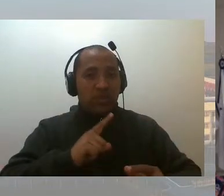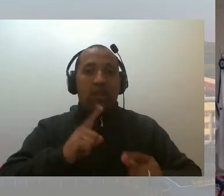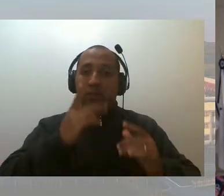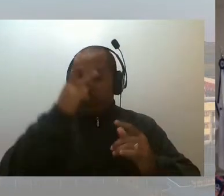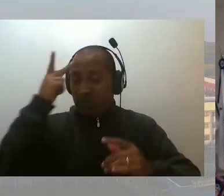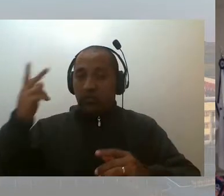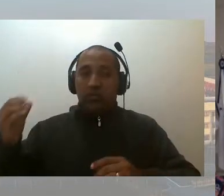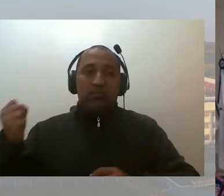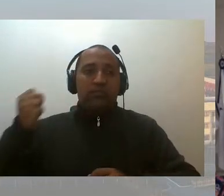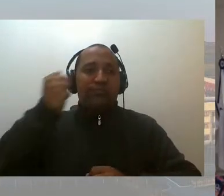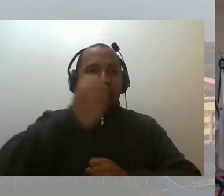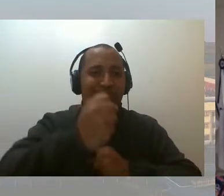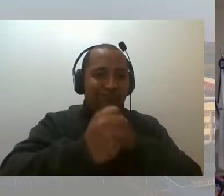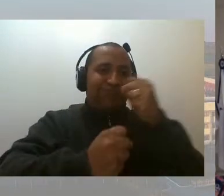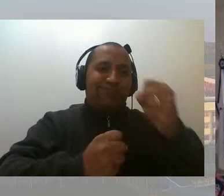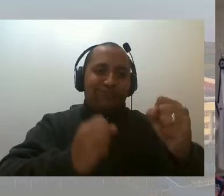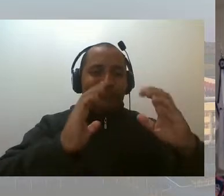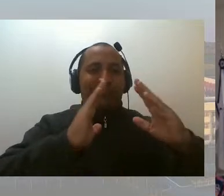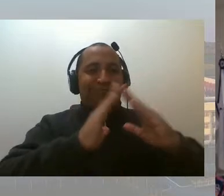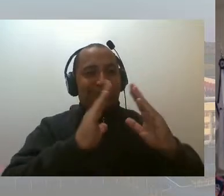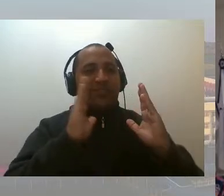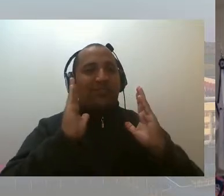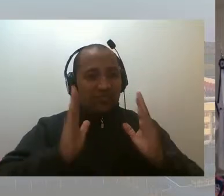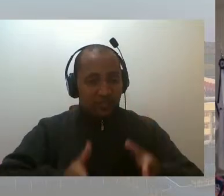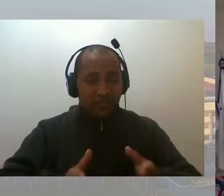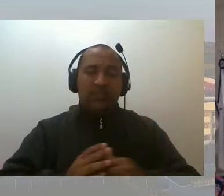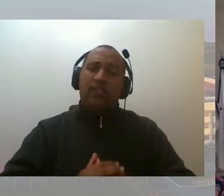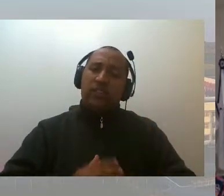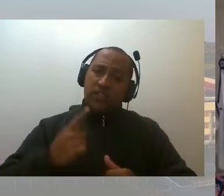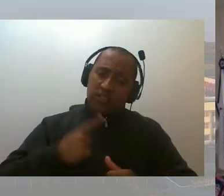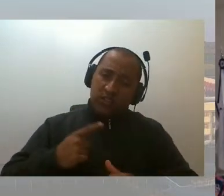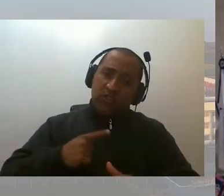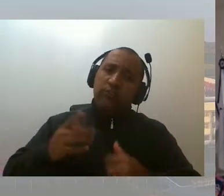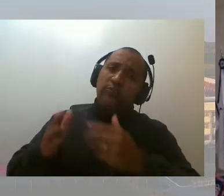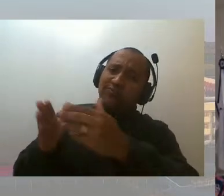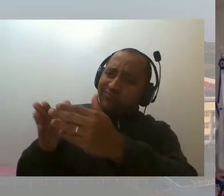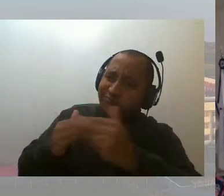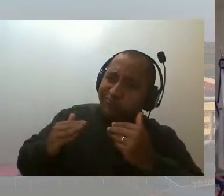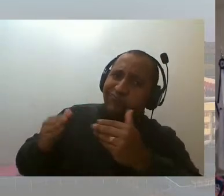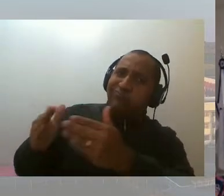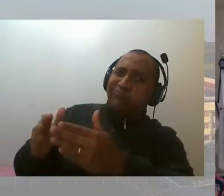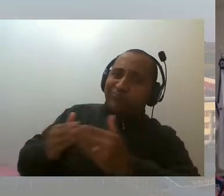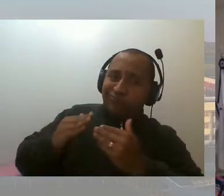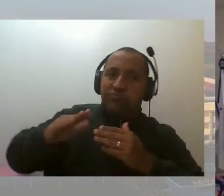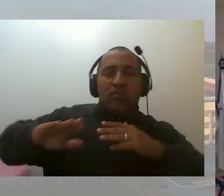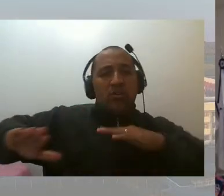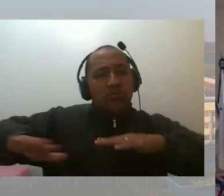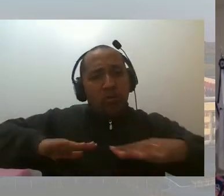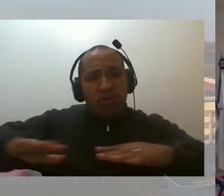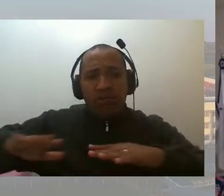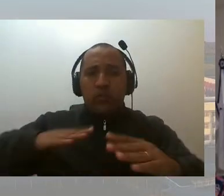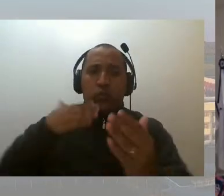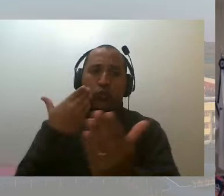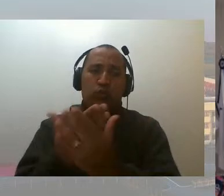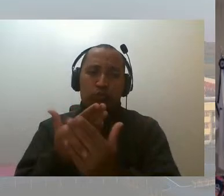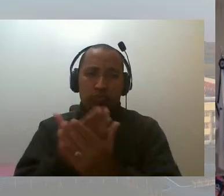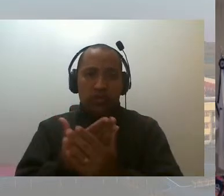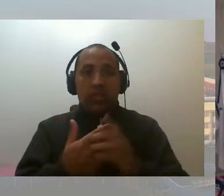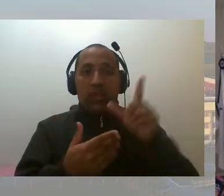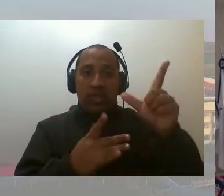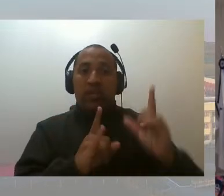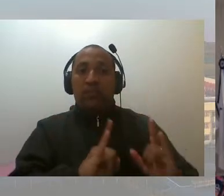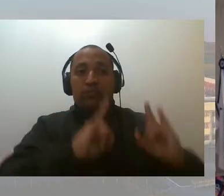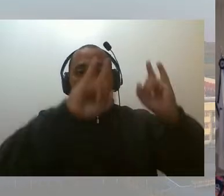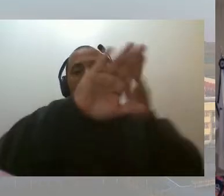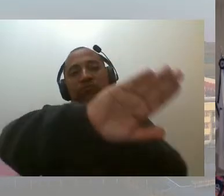moradores, resultados da pressão e reivindicações do movimento estudantil que ocupou o prédio.